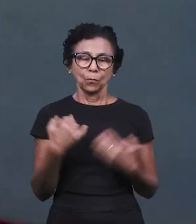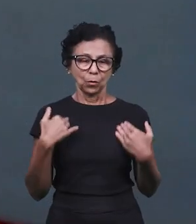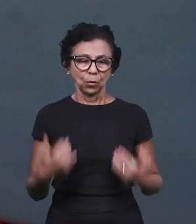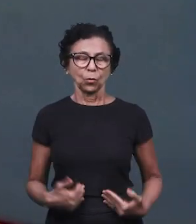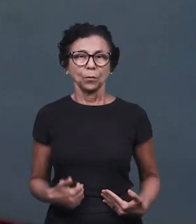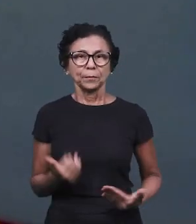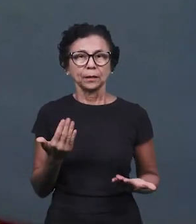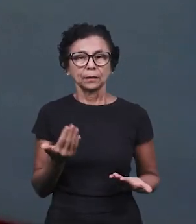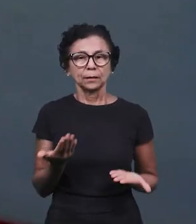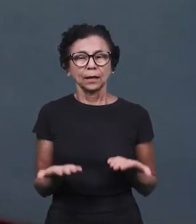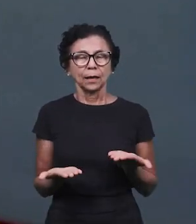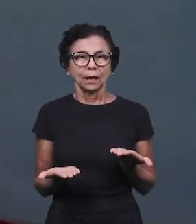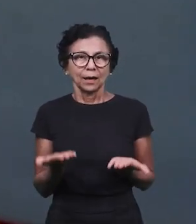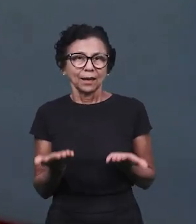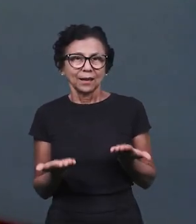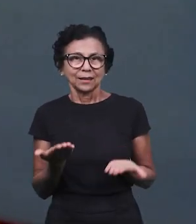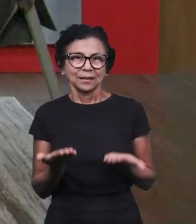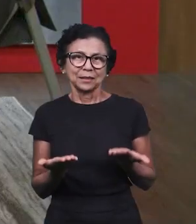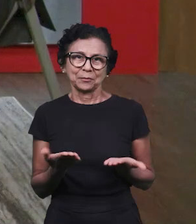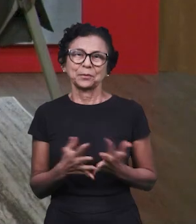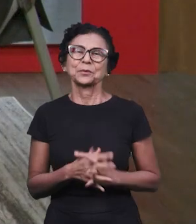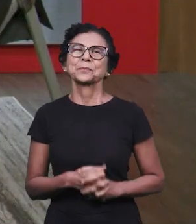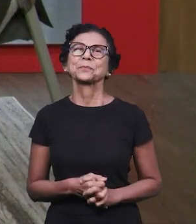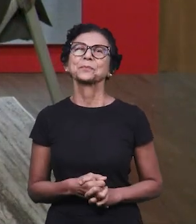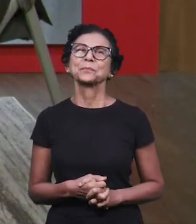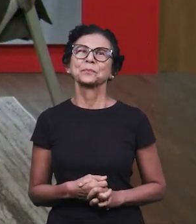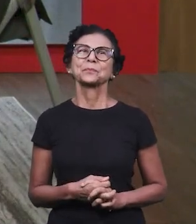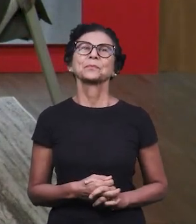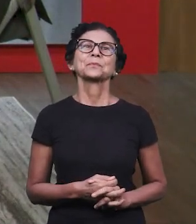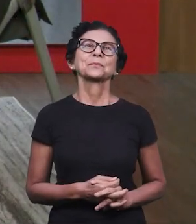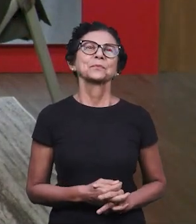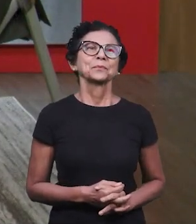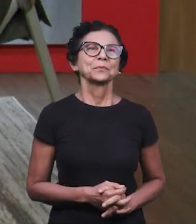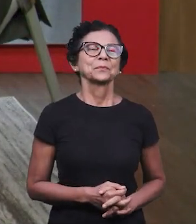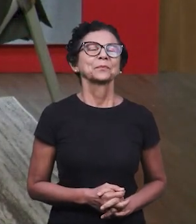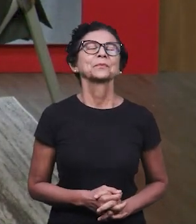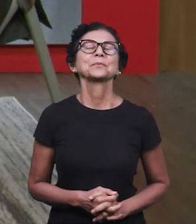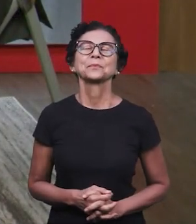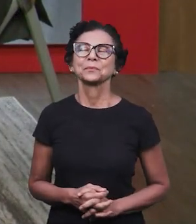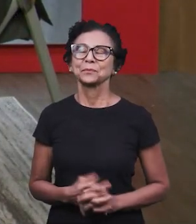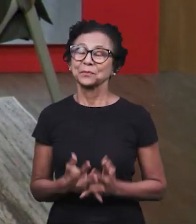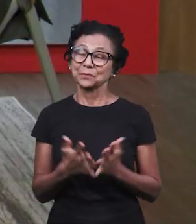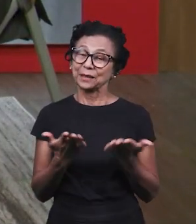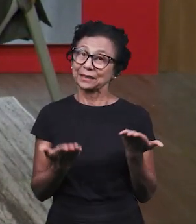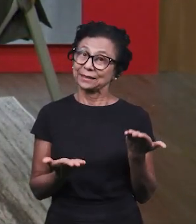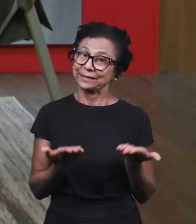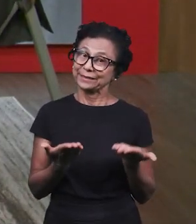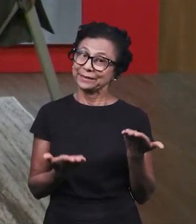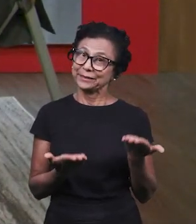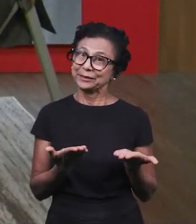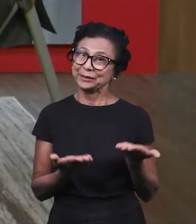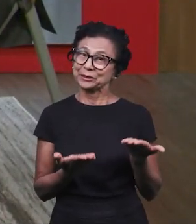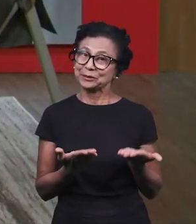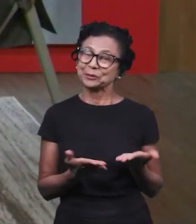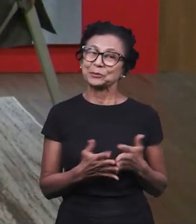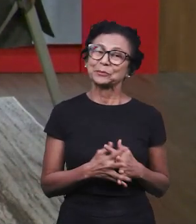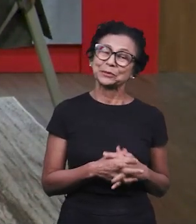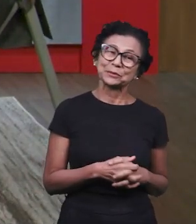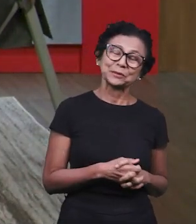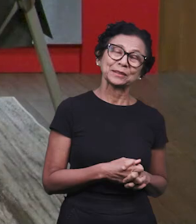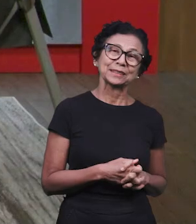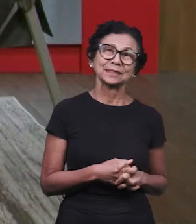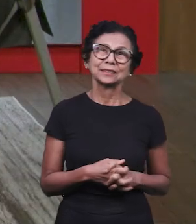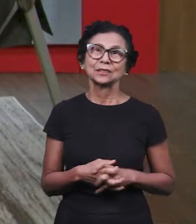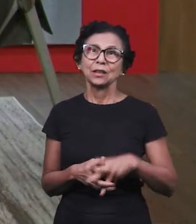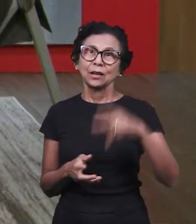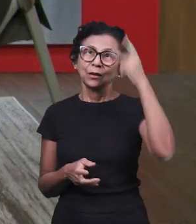estando em equilíbrio, tudo vai funcionar melhor. Essa é a palavra-chave, né, doutora? Equilíbrio, né? Que não é fácil, né? Que hoje a